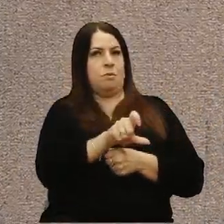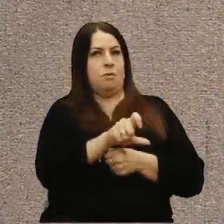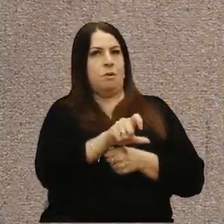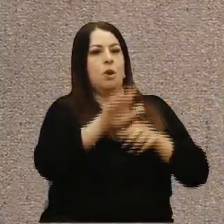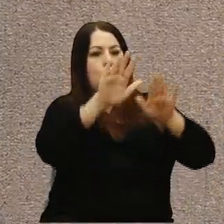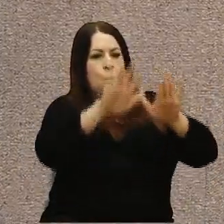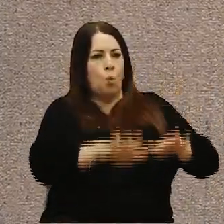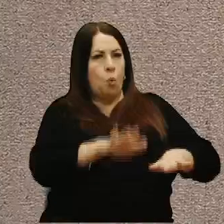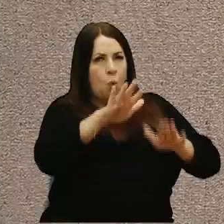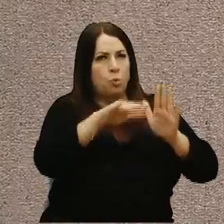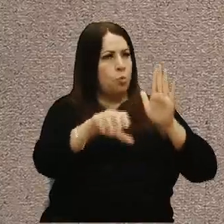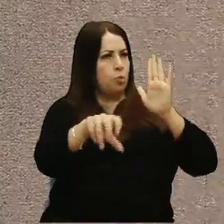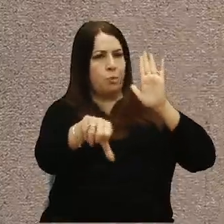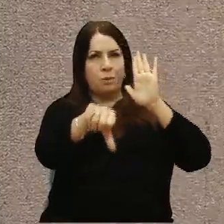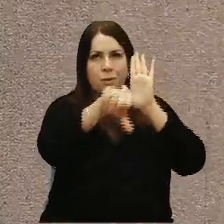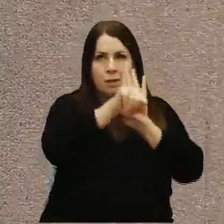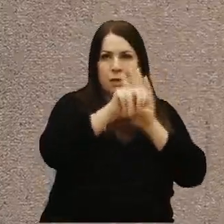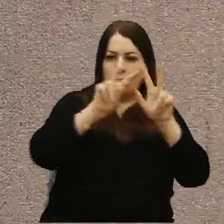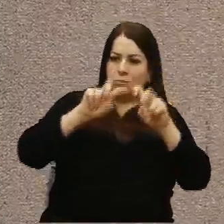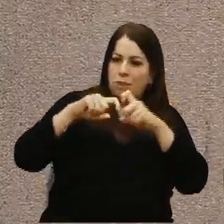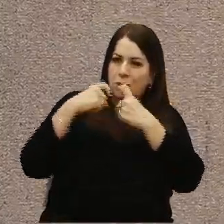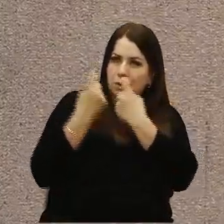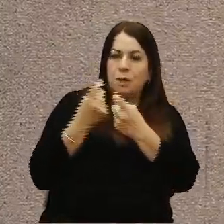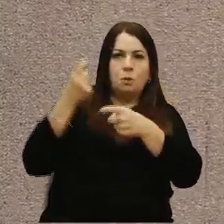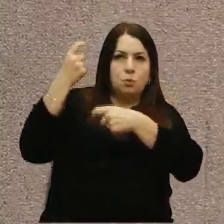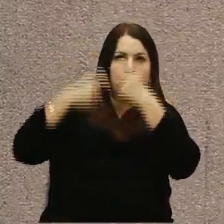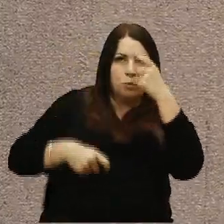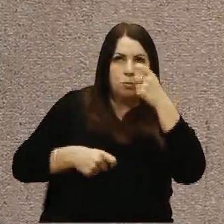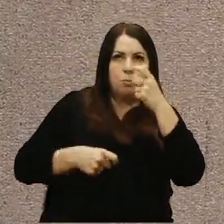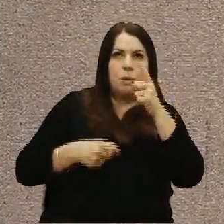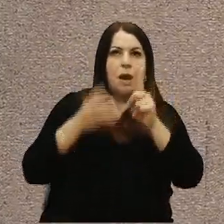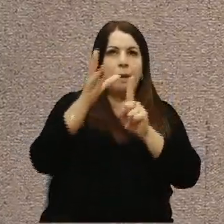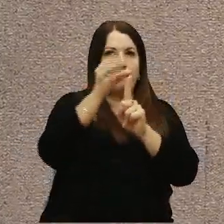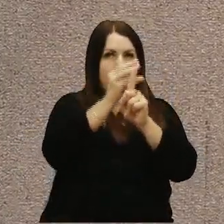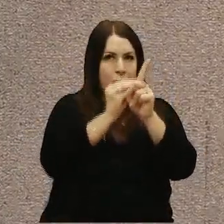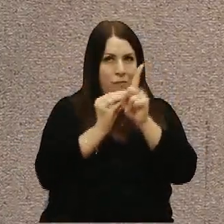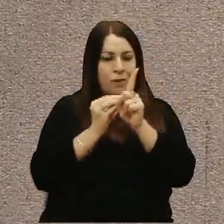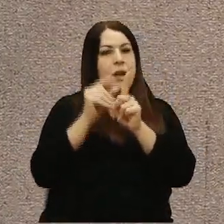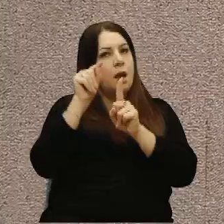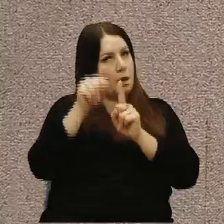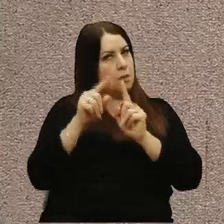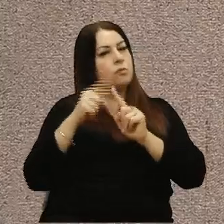ao crime, à sexualização, ao estupro, à pedofilia, esse tipo de